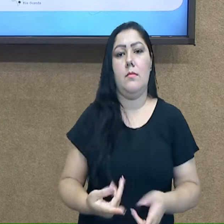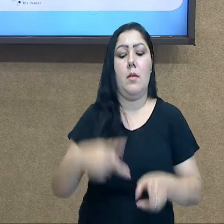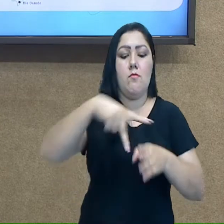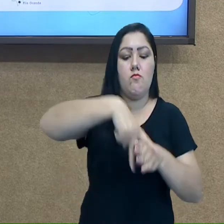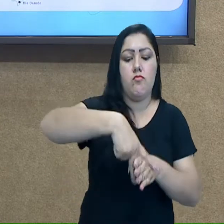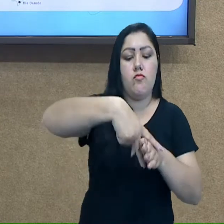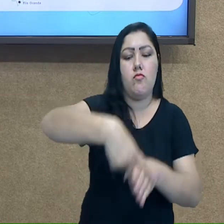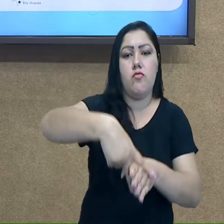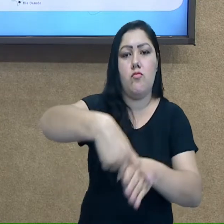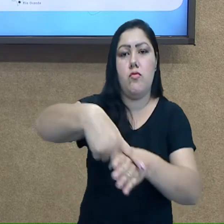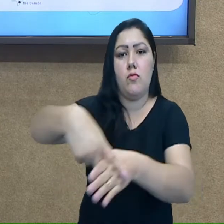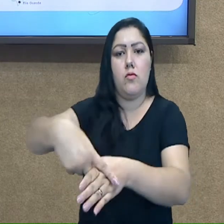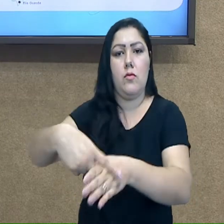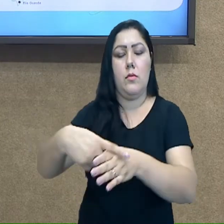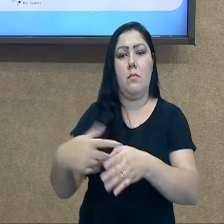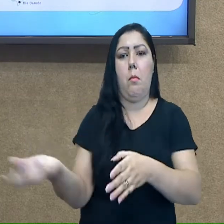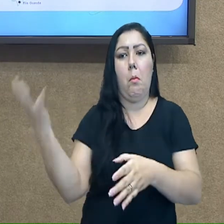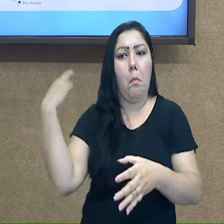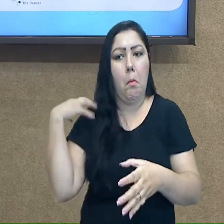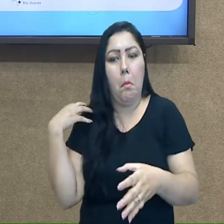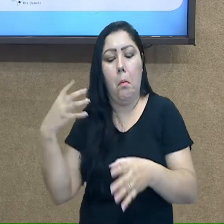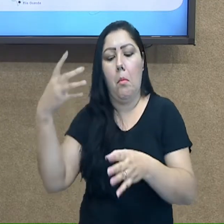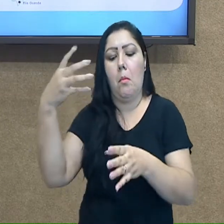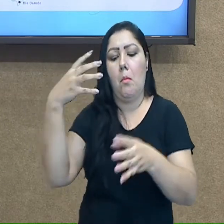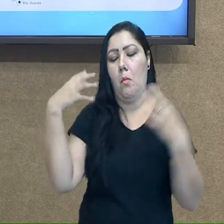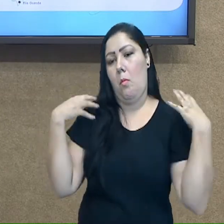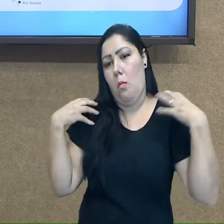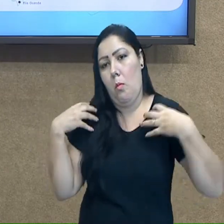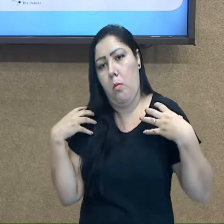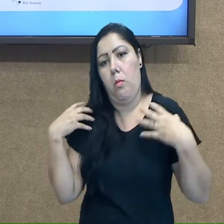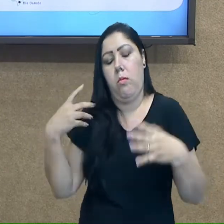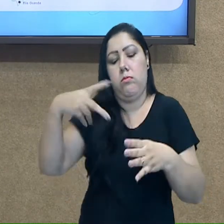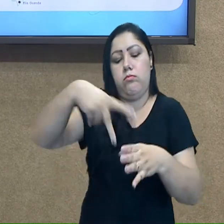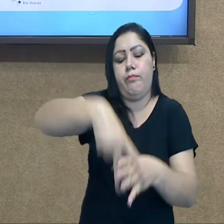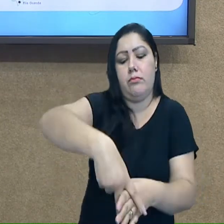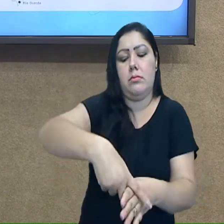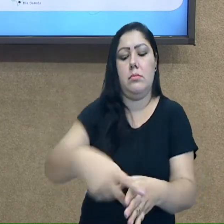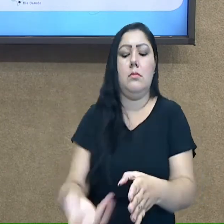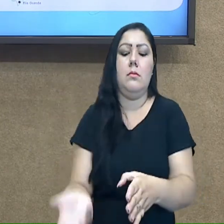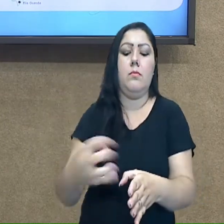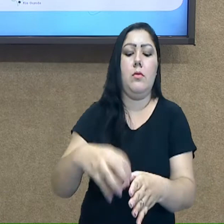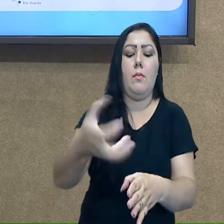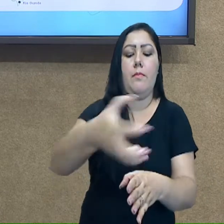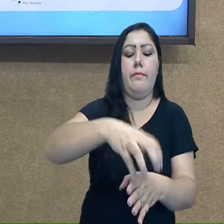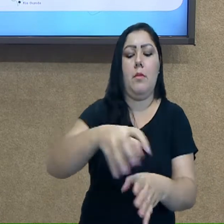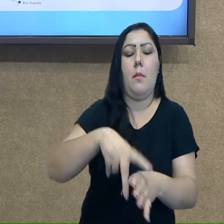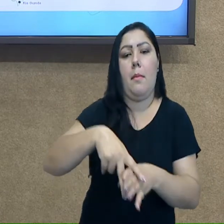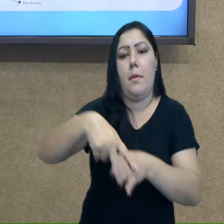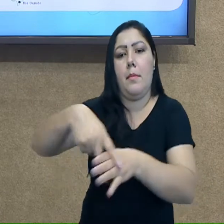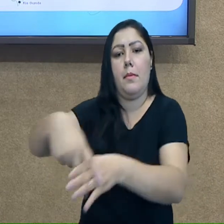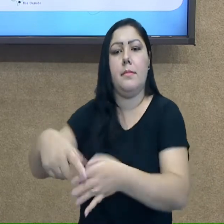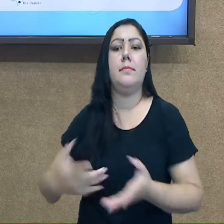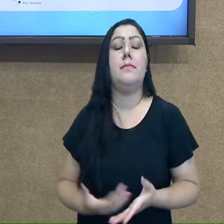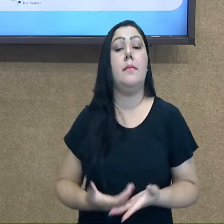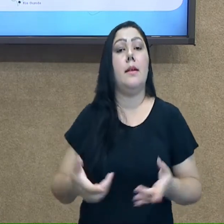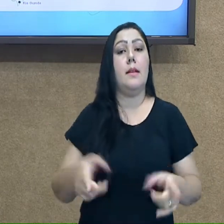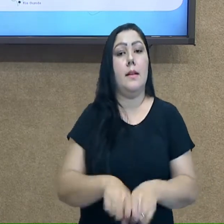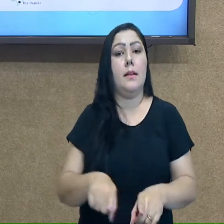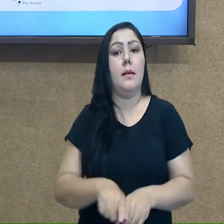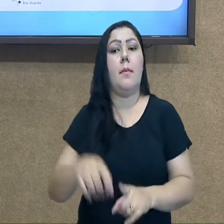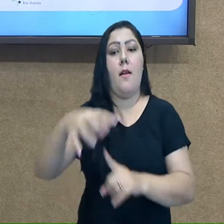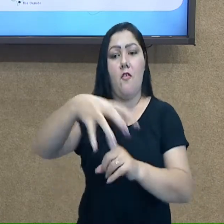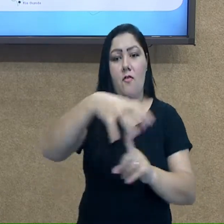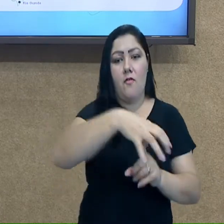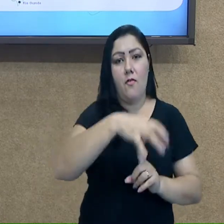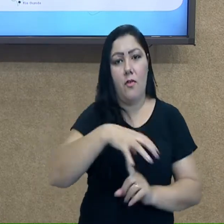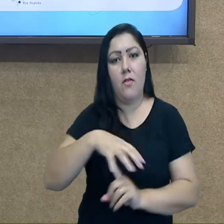pessoas. Geralmente eram organizados feiras em alguns centros urbanos do interior,